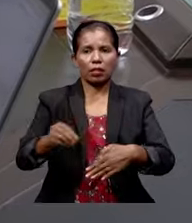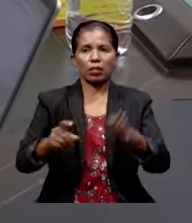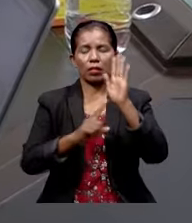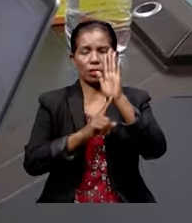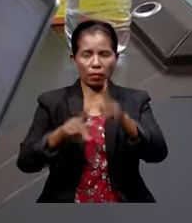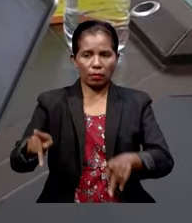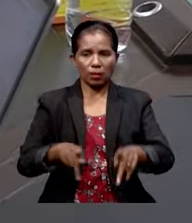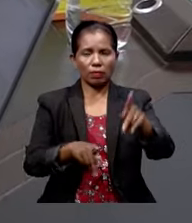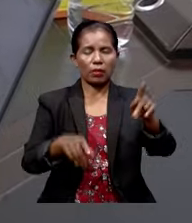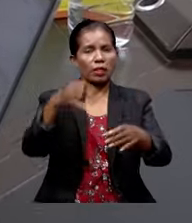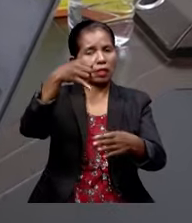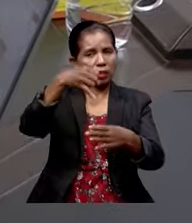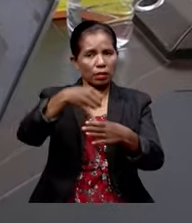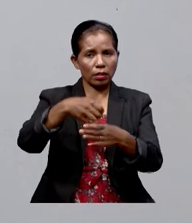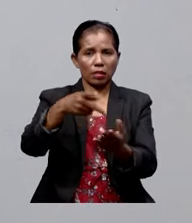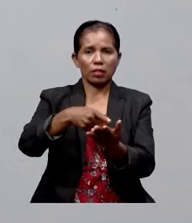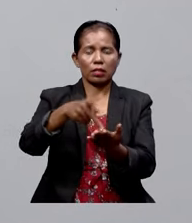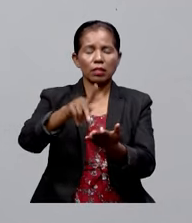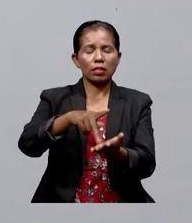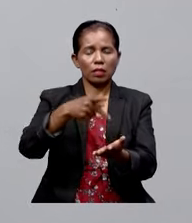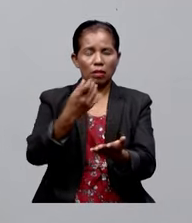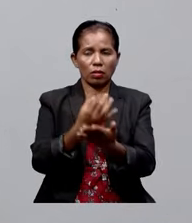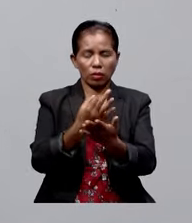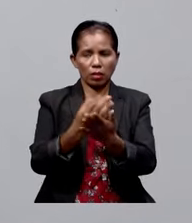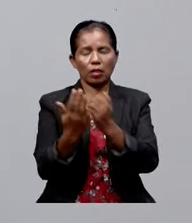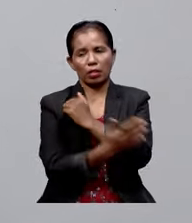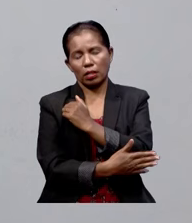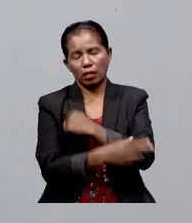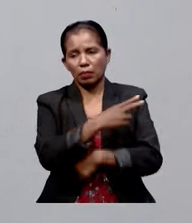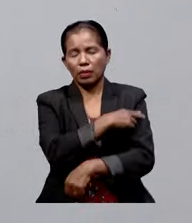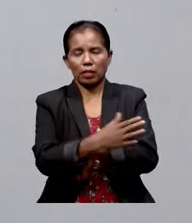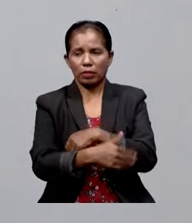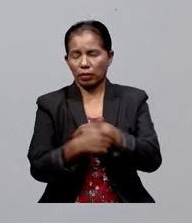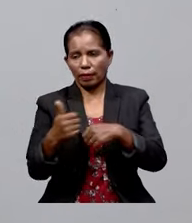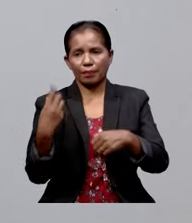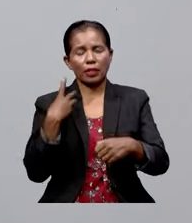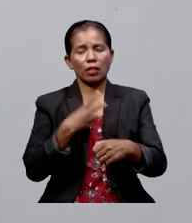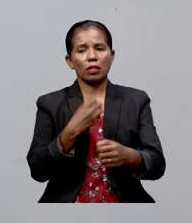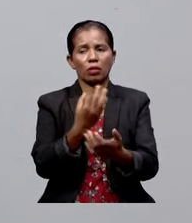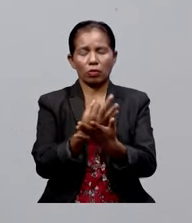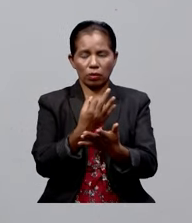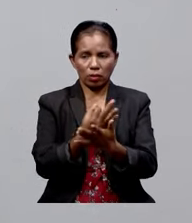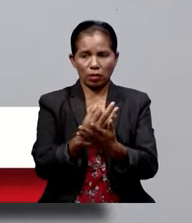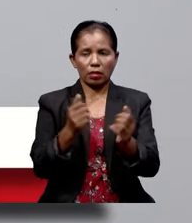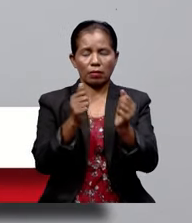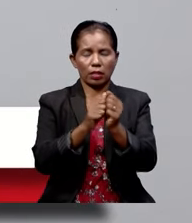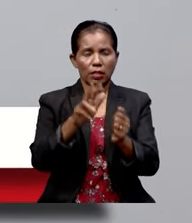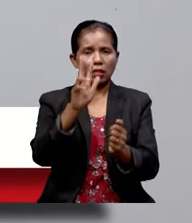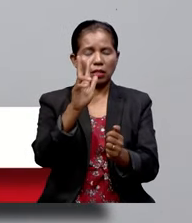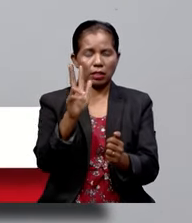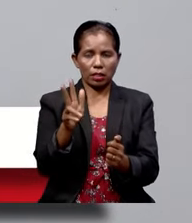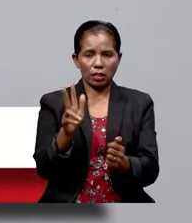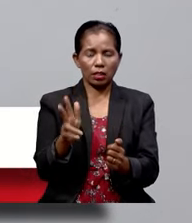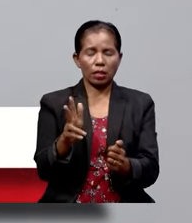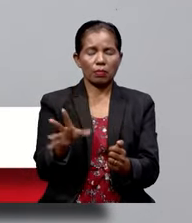transferência pública, incluímos selo dívidas Hospital Raile Ornian. Refirmos o salário de vencimento, ITEA 37 milhões, bens